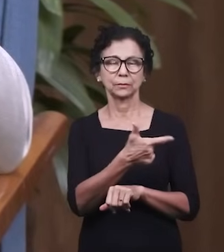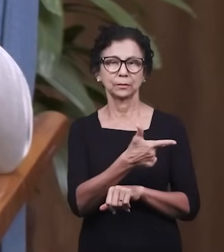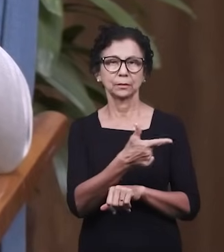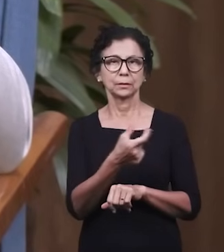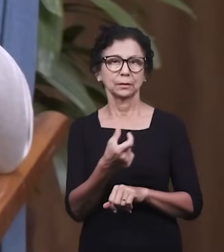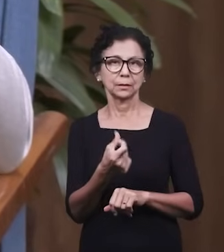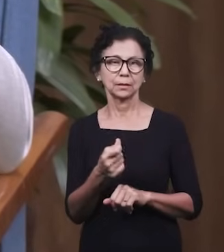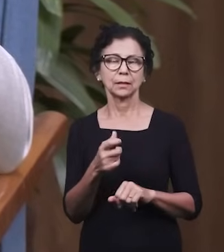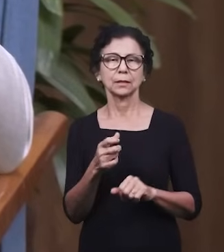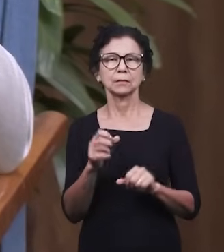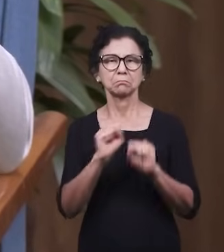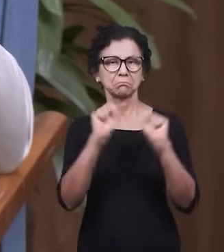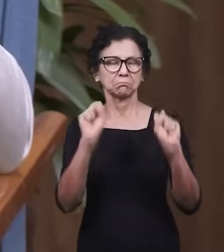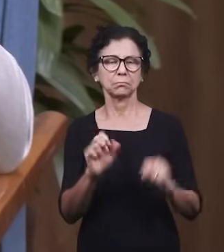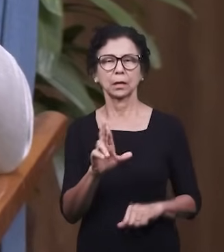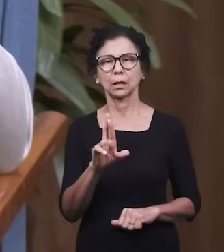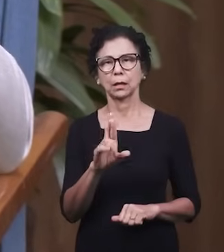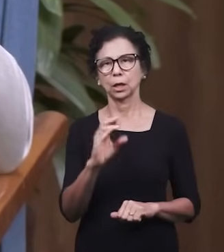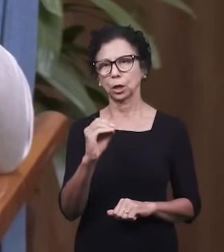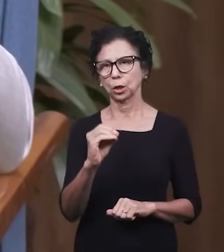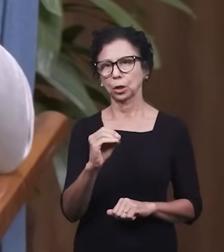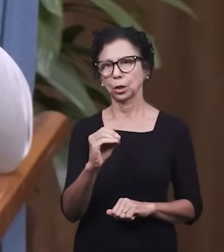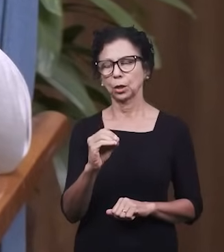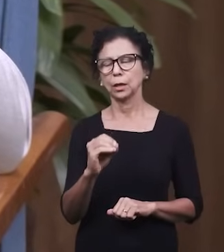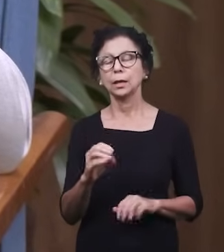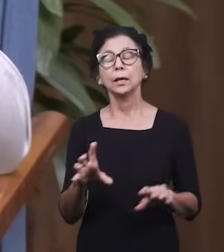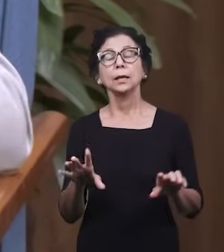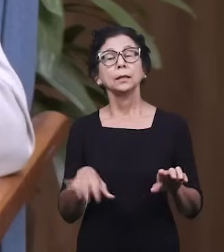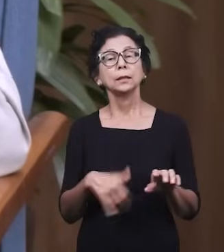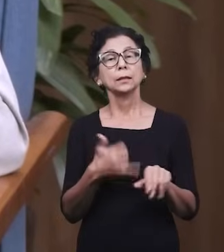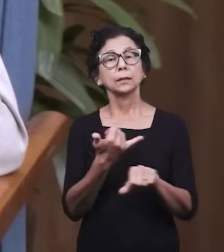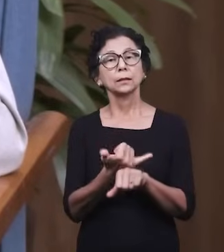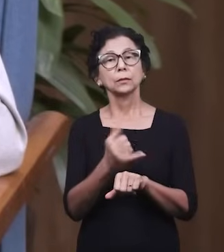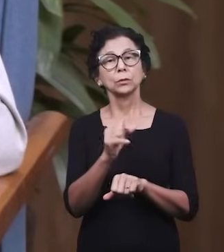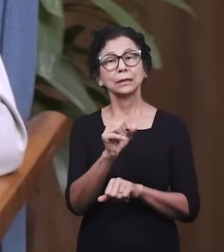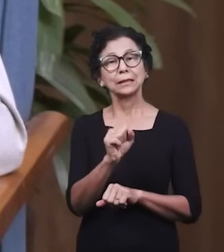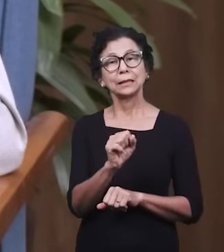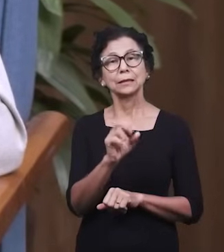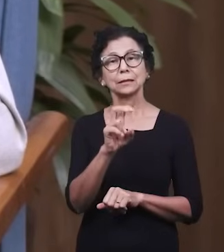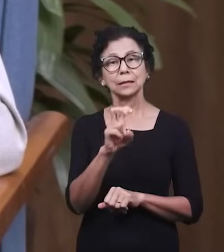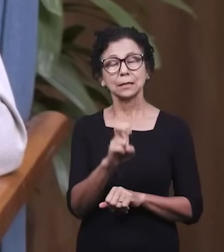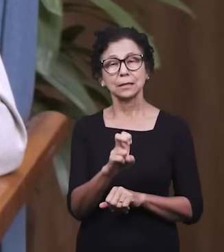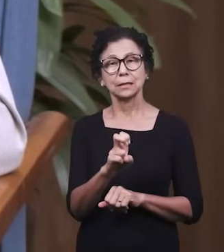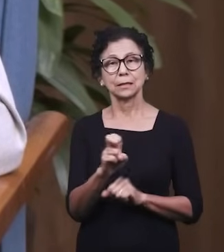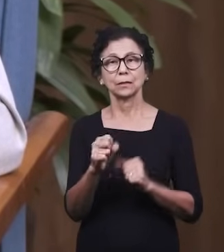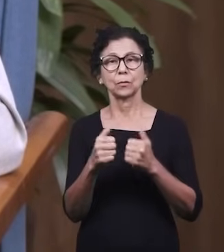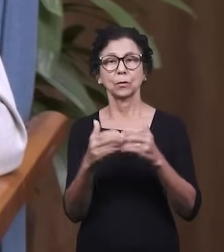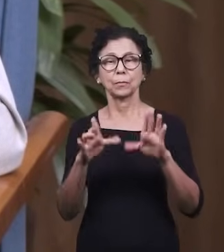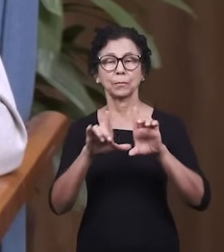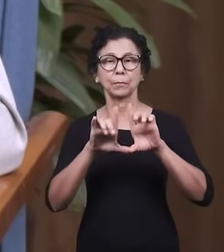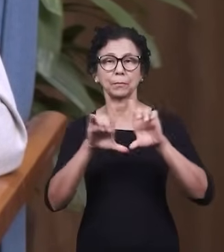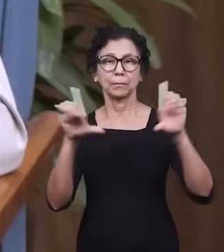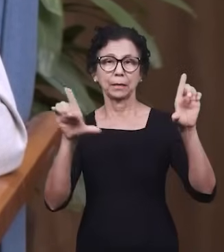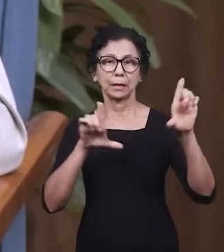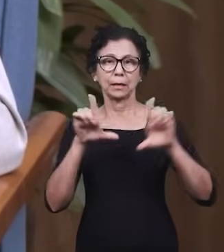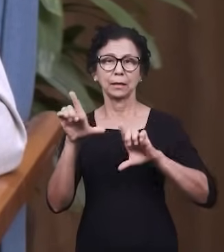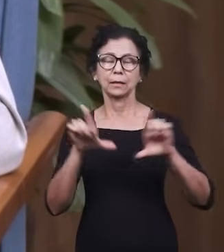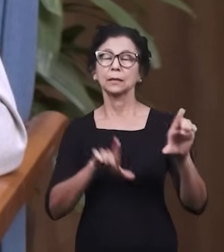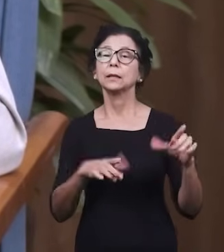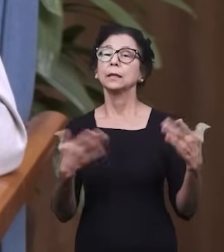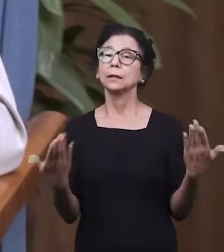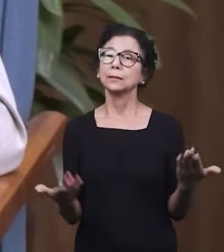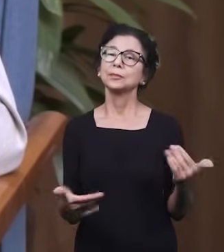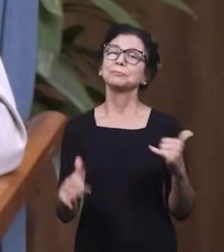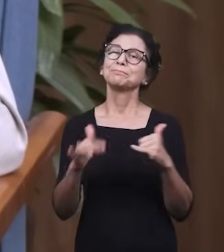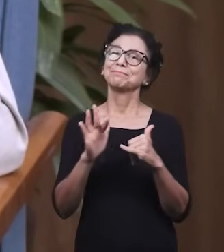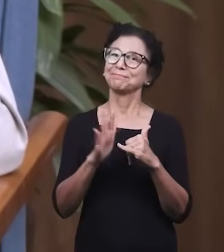126 do sistema RO via Embratel, canal 85 da Sky Livre e também no canal da Igreja Cristã Maranata no YouTube. É isso